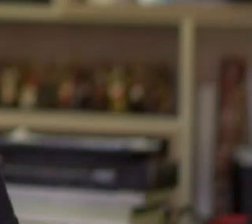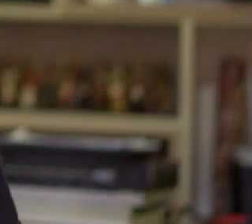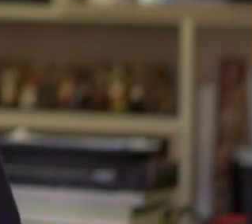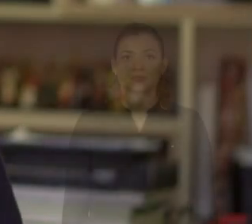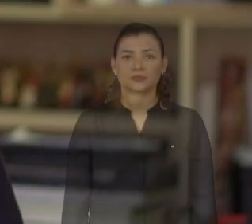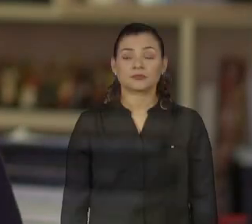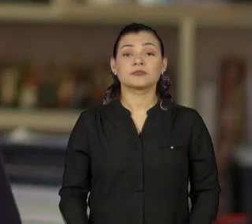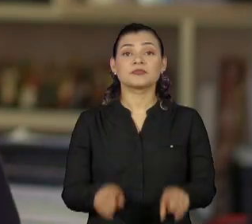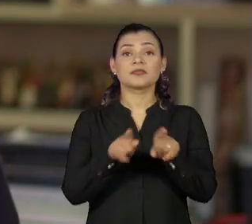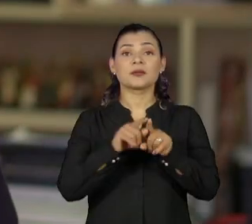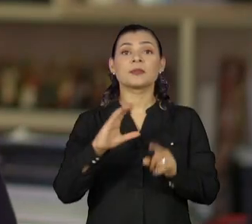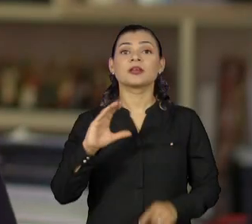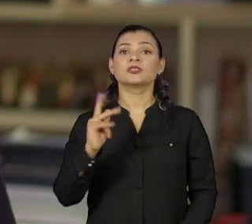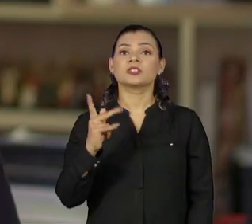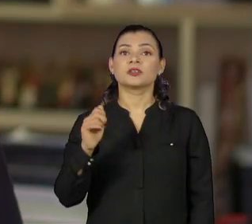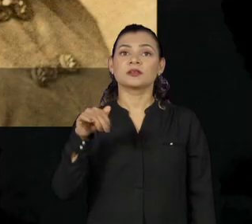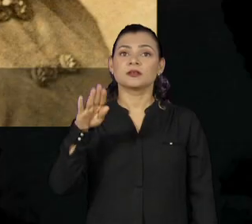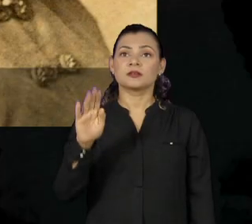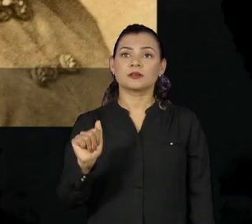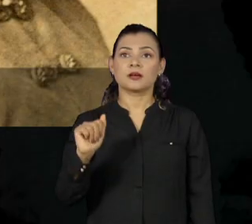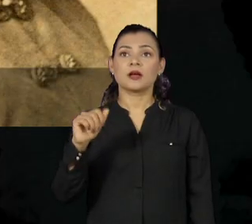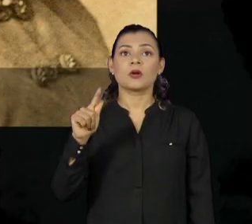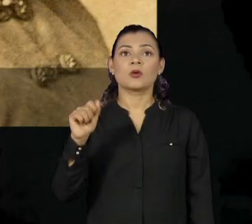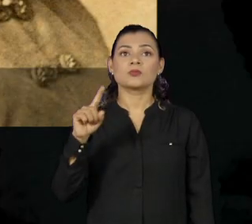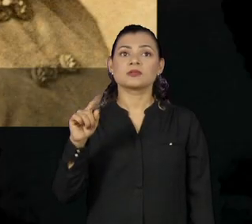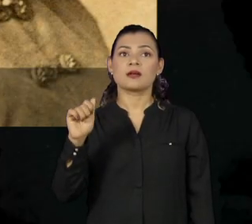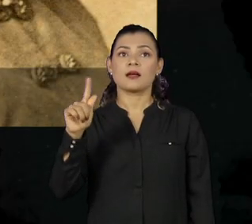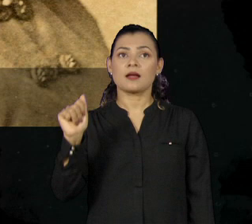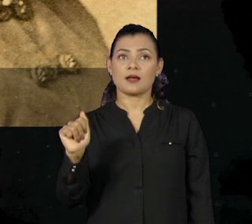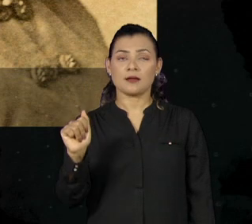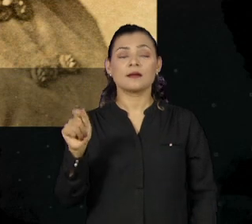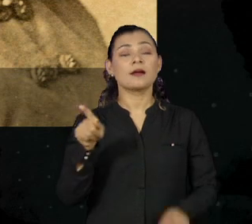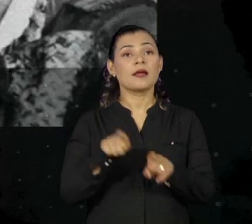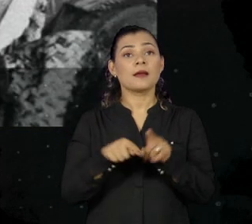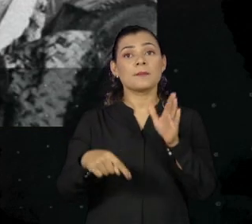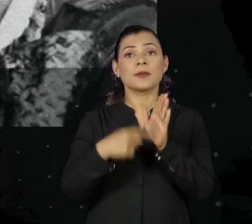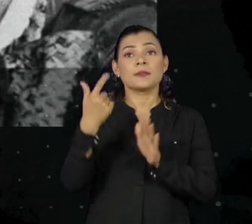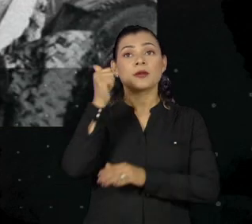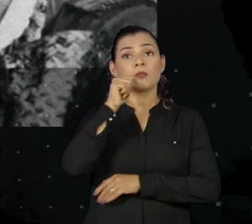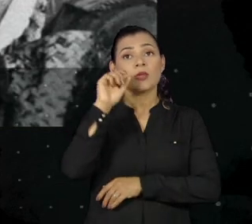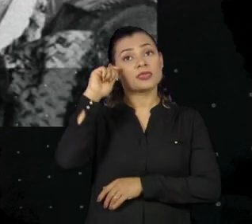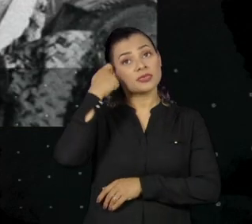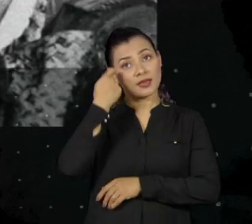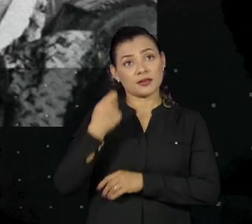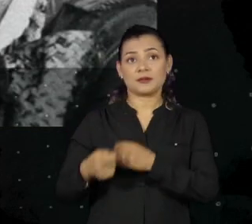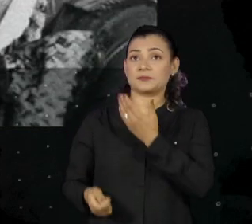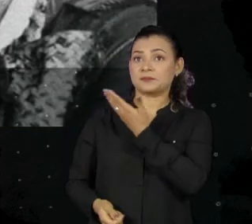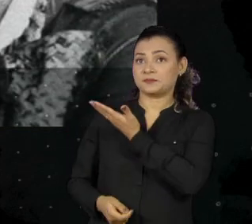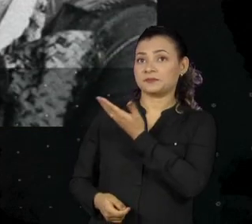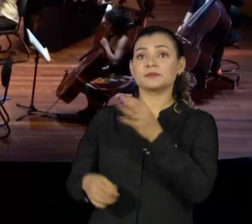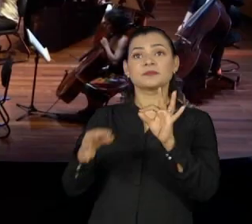Chiquinha Gonzaga, que é a primeira mulher que aparece na história da